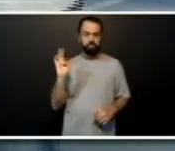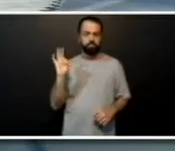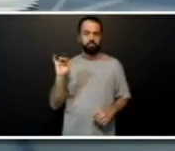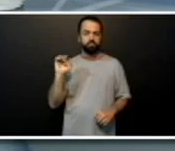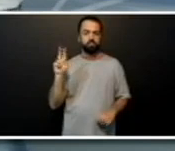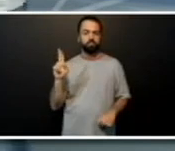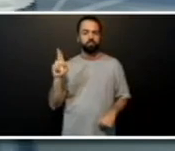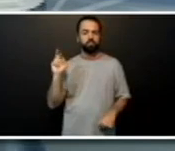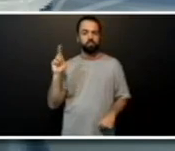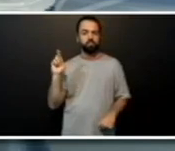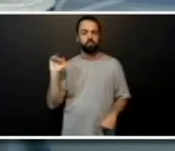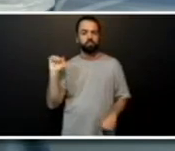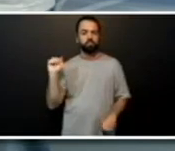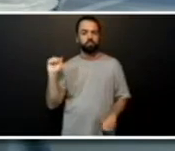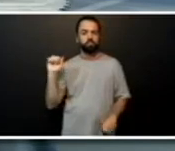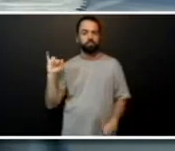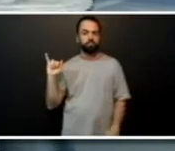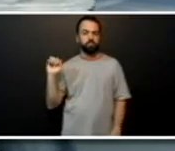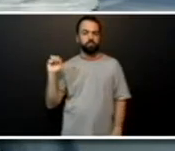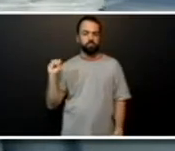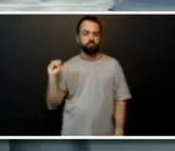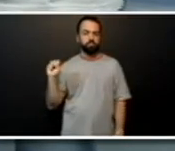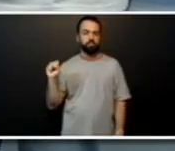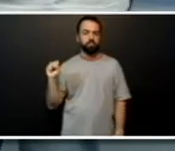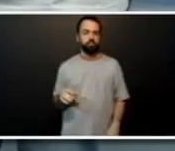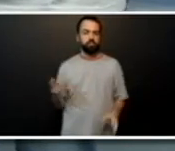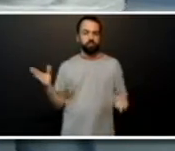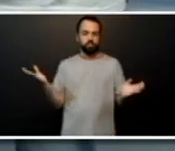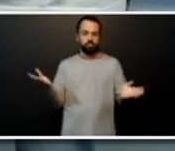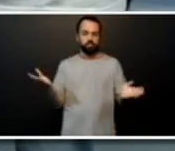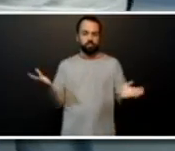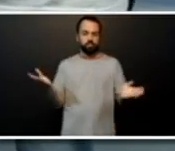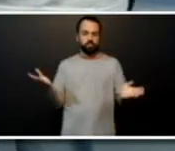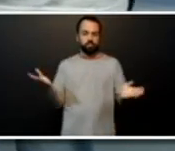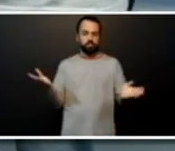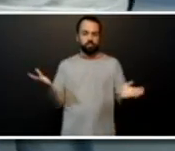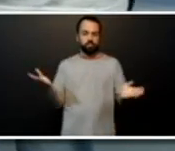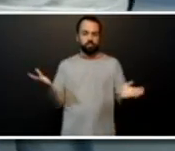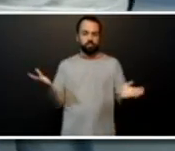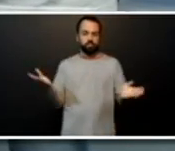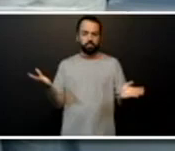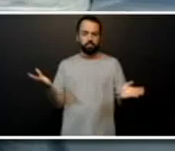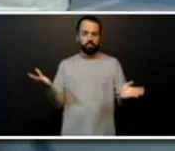Agora, seremos apresentados aos números negativos.